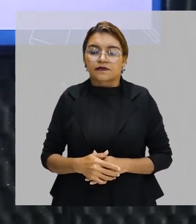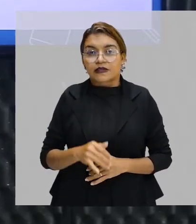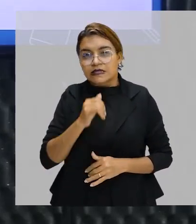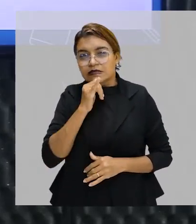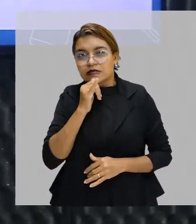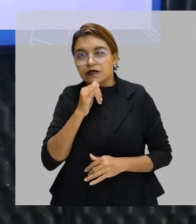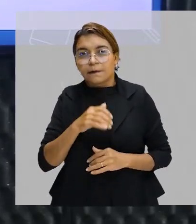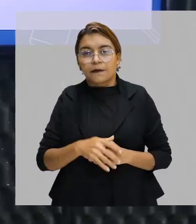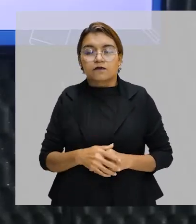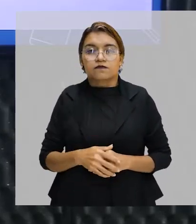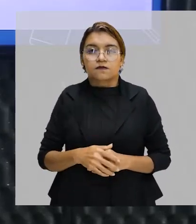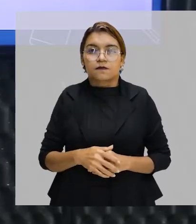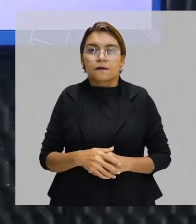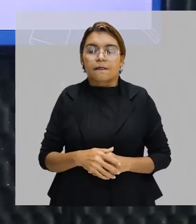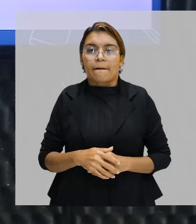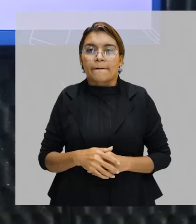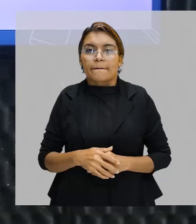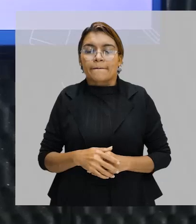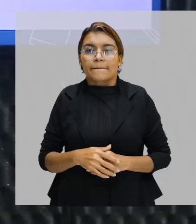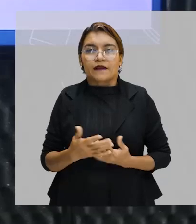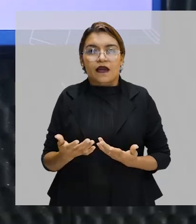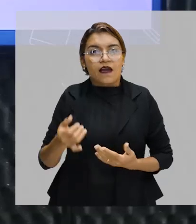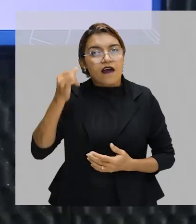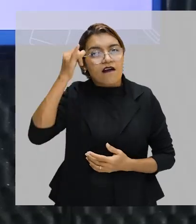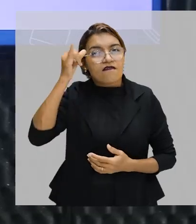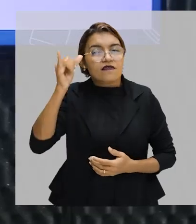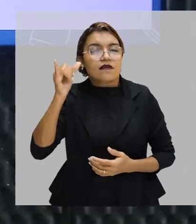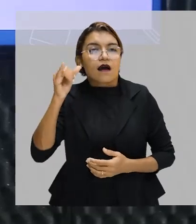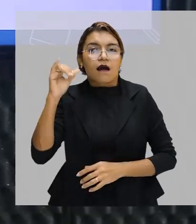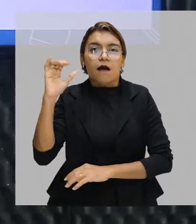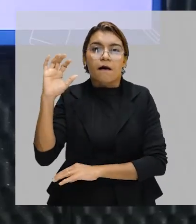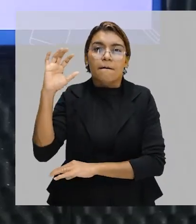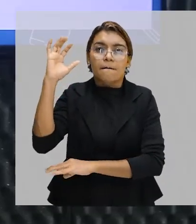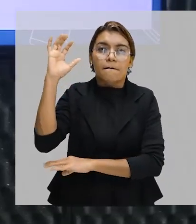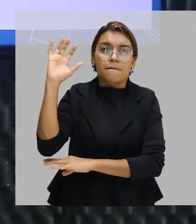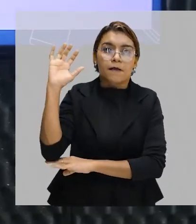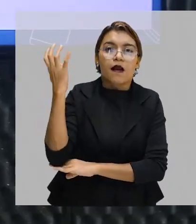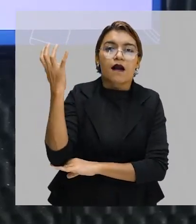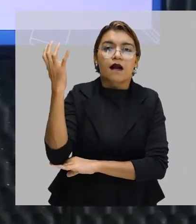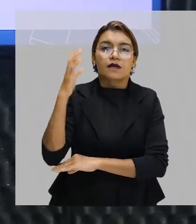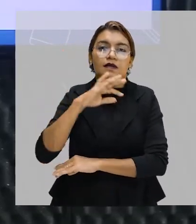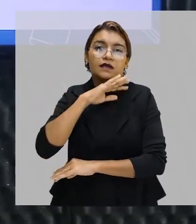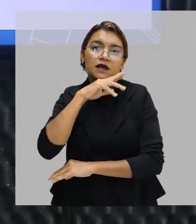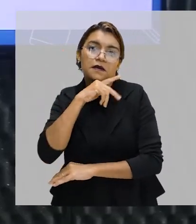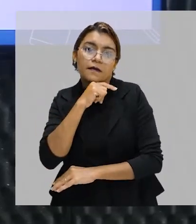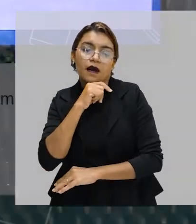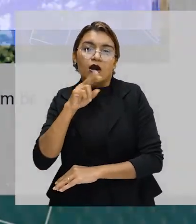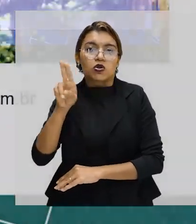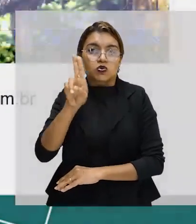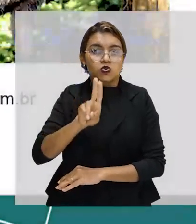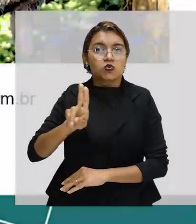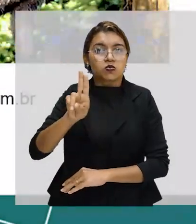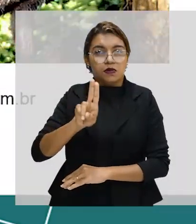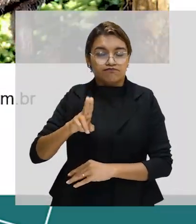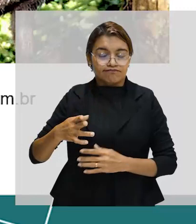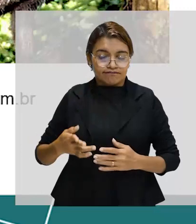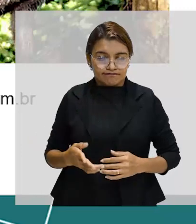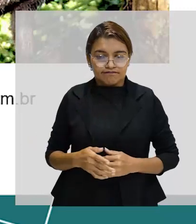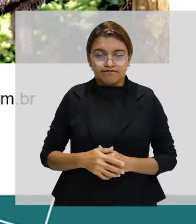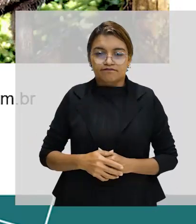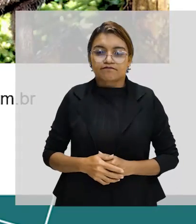a gente não precisa mais estar extraindo de plantas, de animais, essas